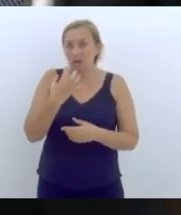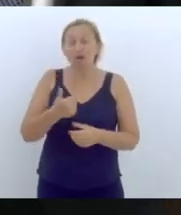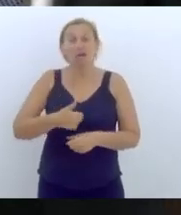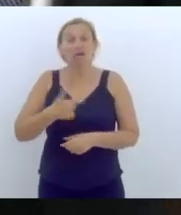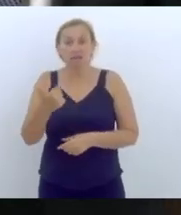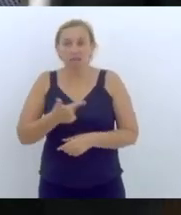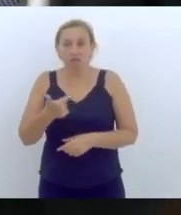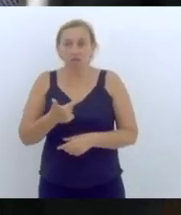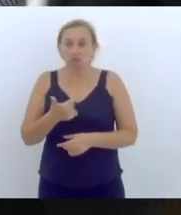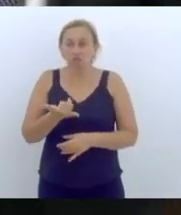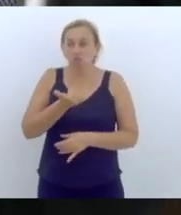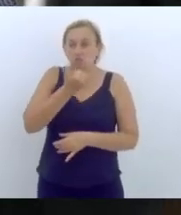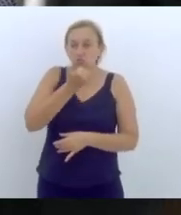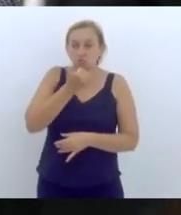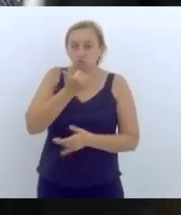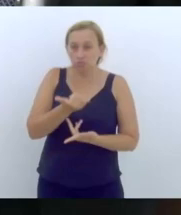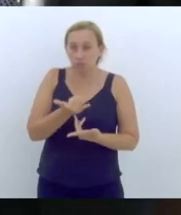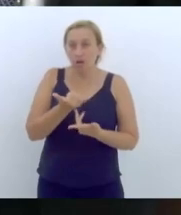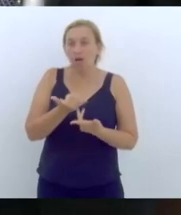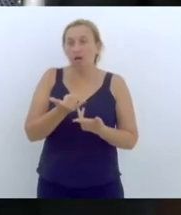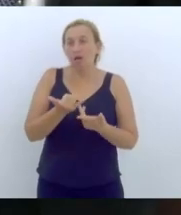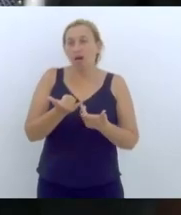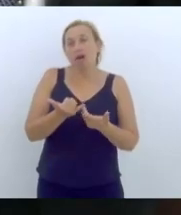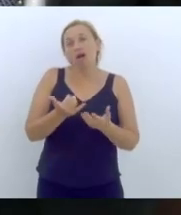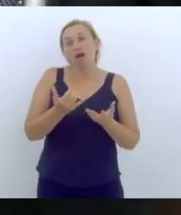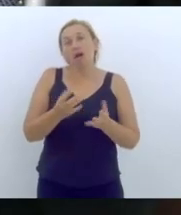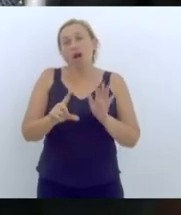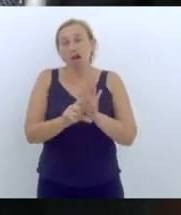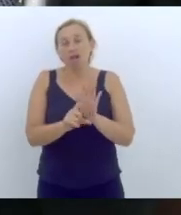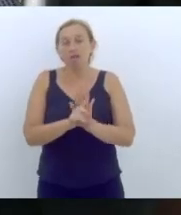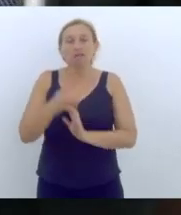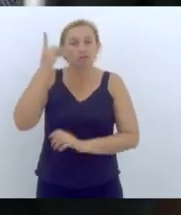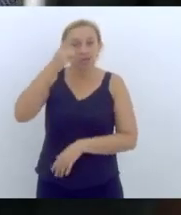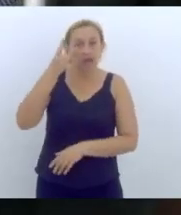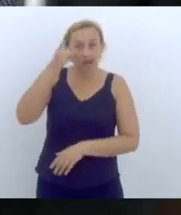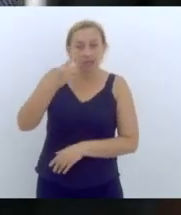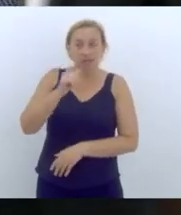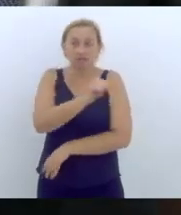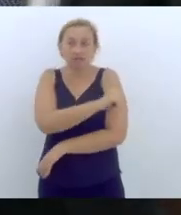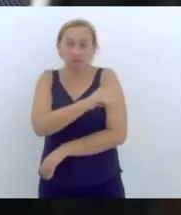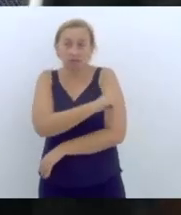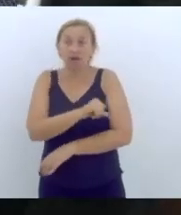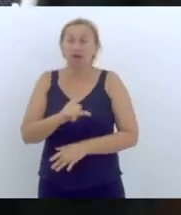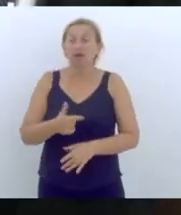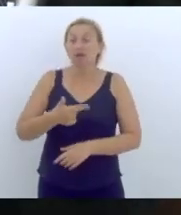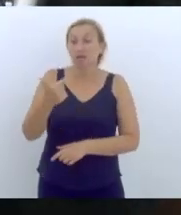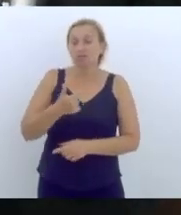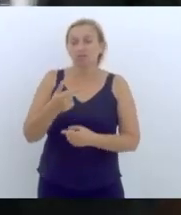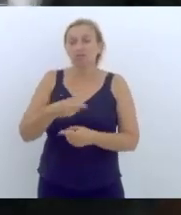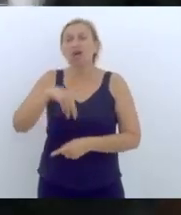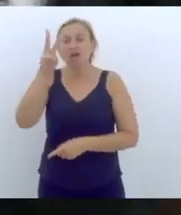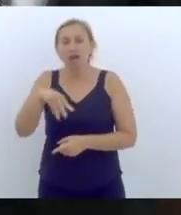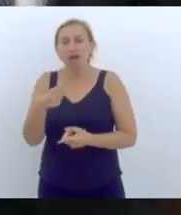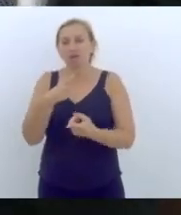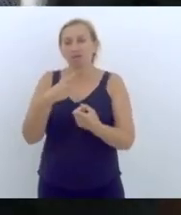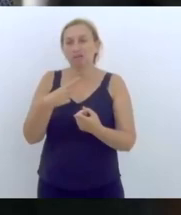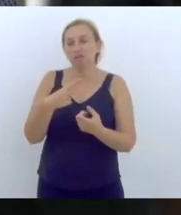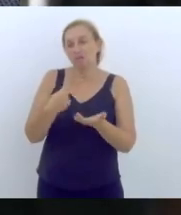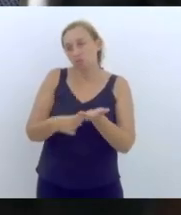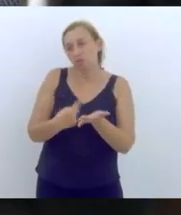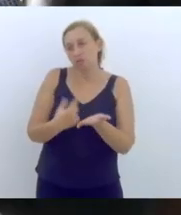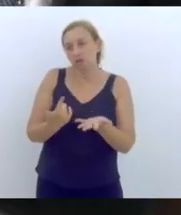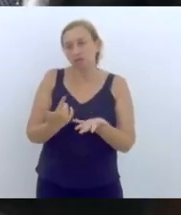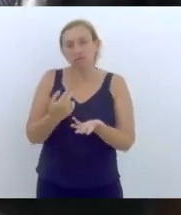porque desrespeita a lei da deputada enfermeira Rejane. E terceiro, que quem quer dialogar e acordar não pode